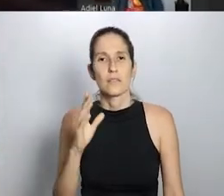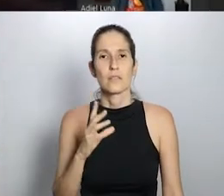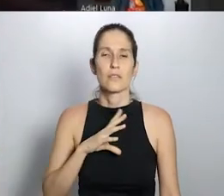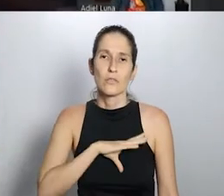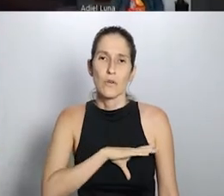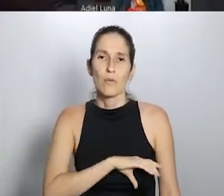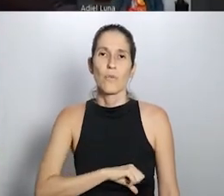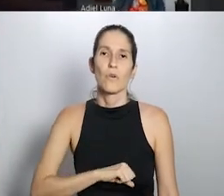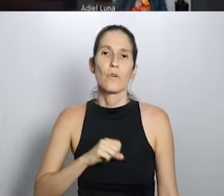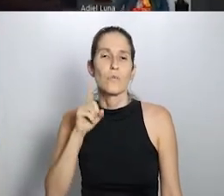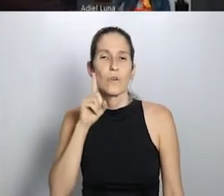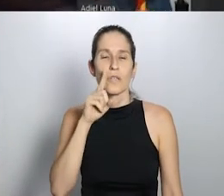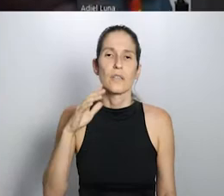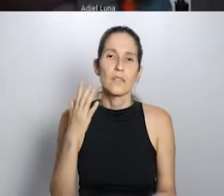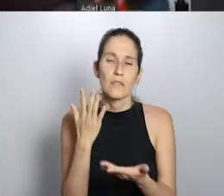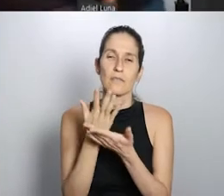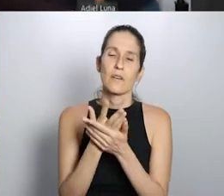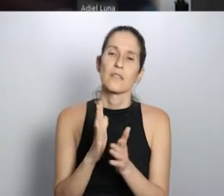Jurema.